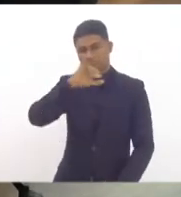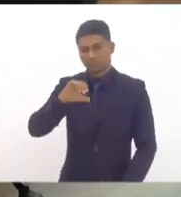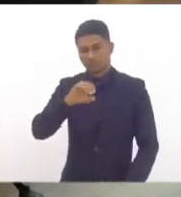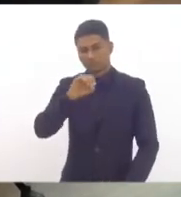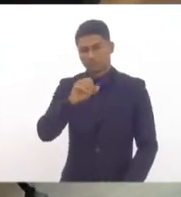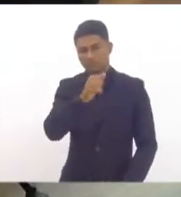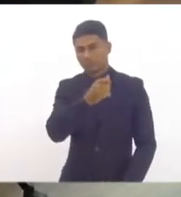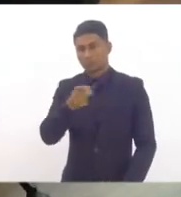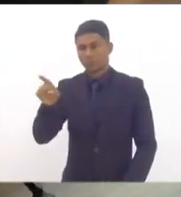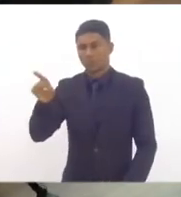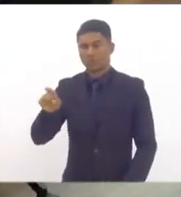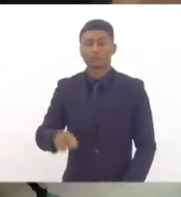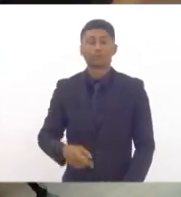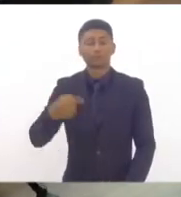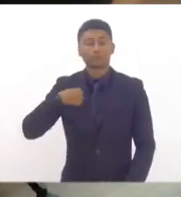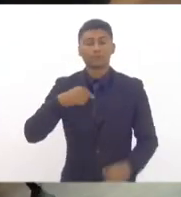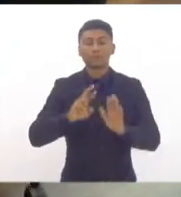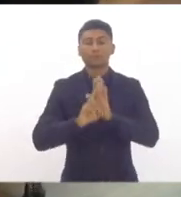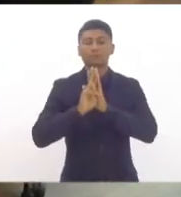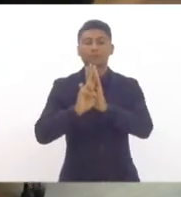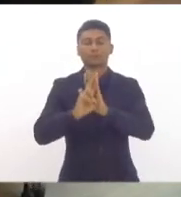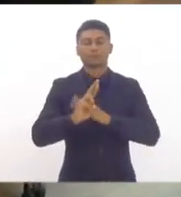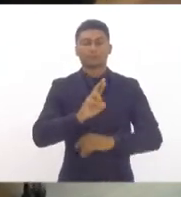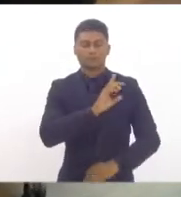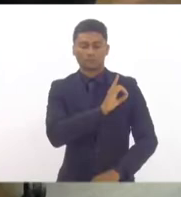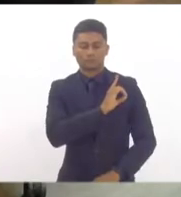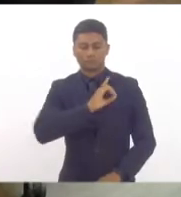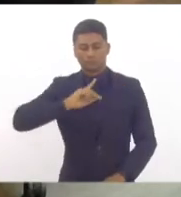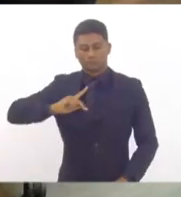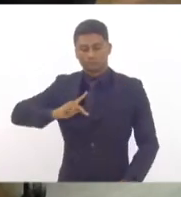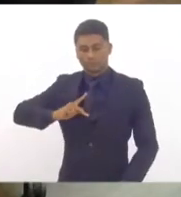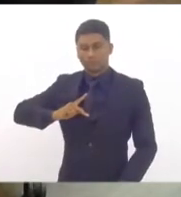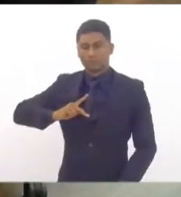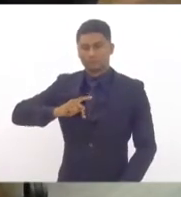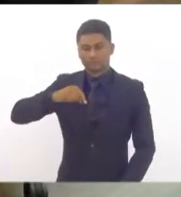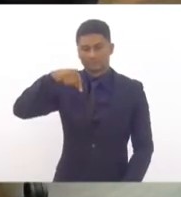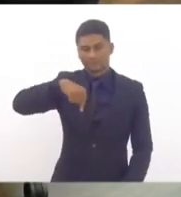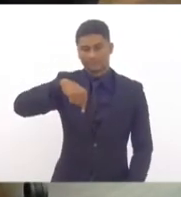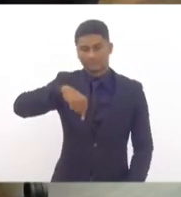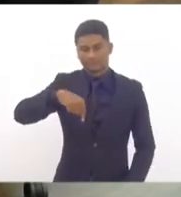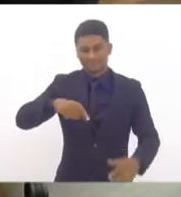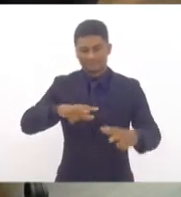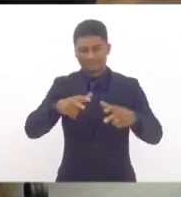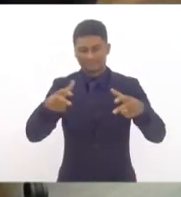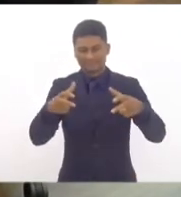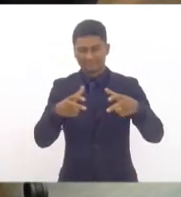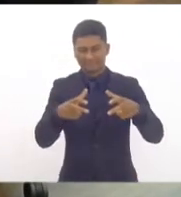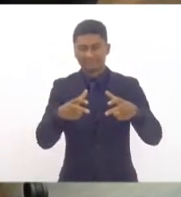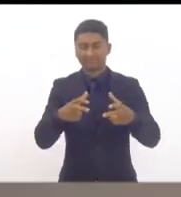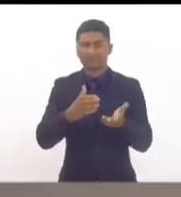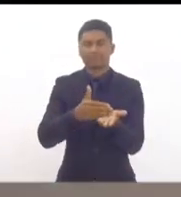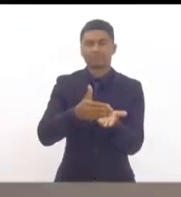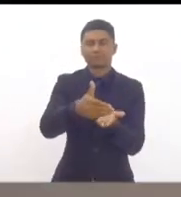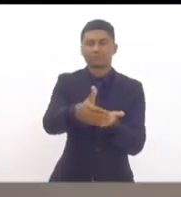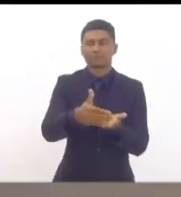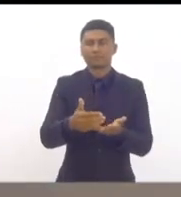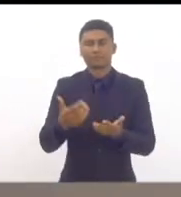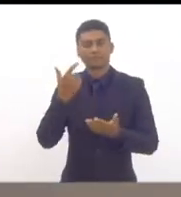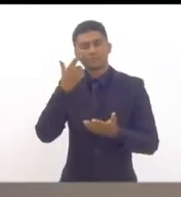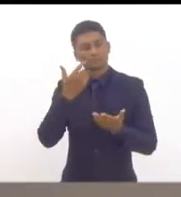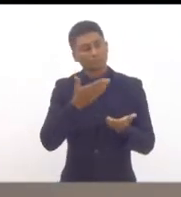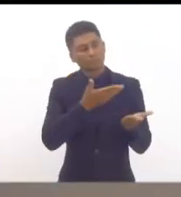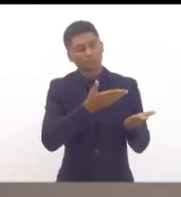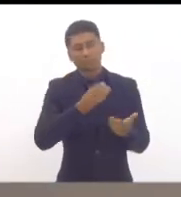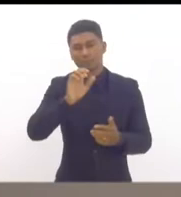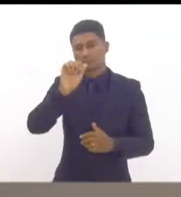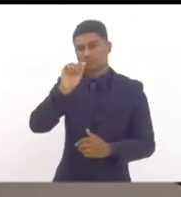sou representante da Defensoria Pública aqui no comitê. De início, Antônio, eu queria apresentar o André Castro,